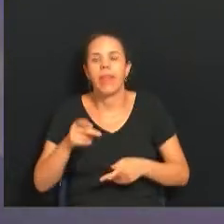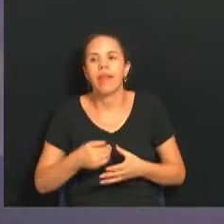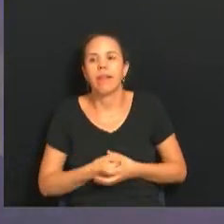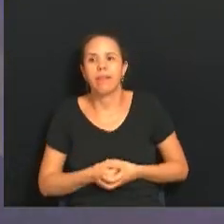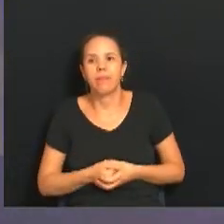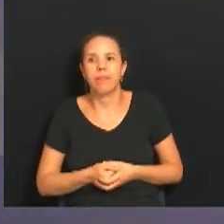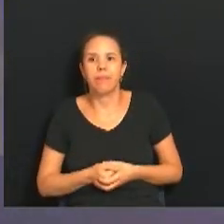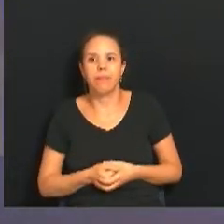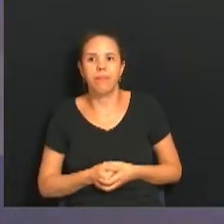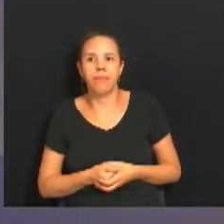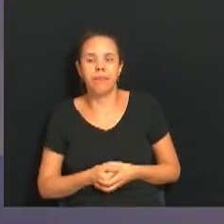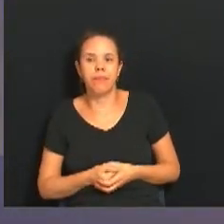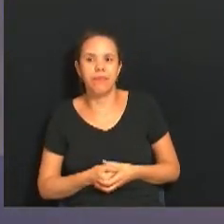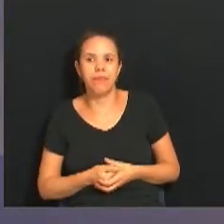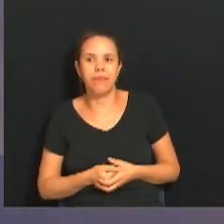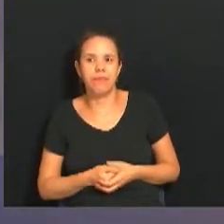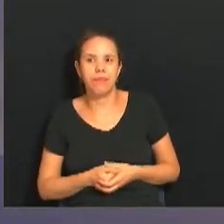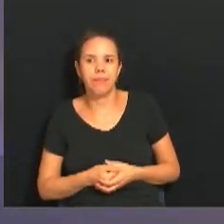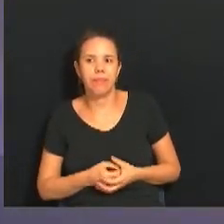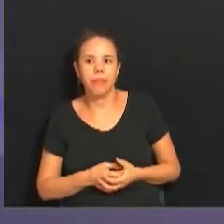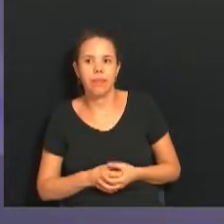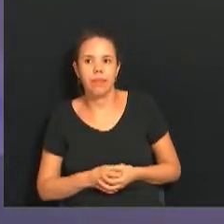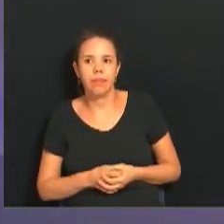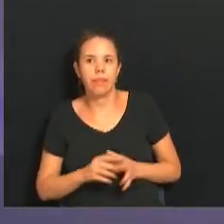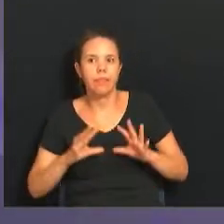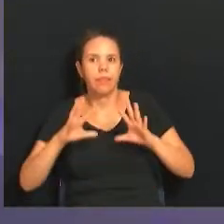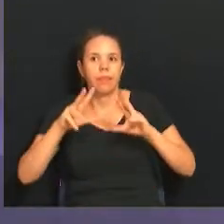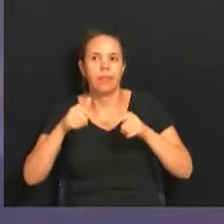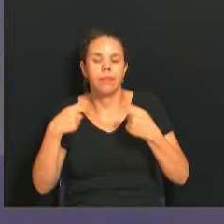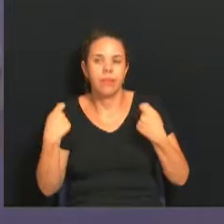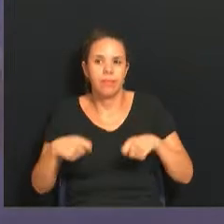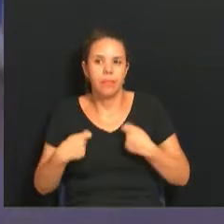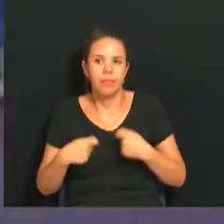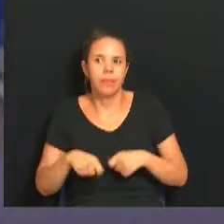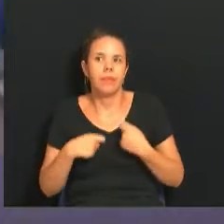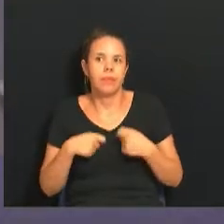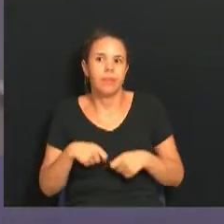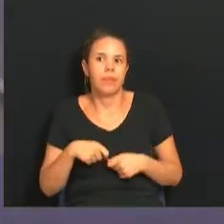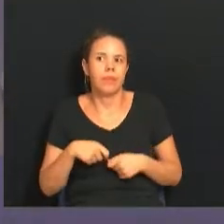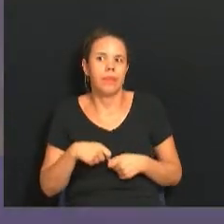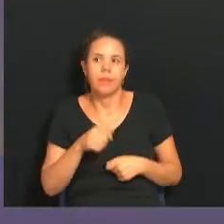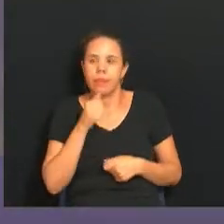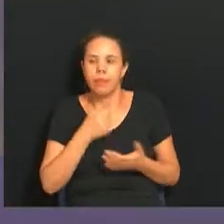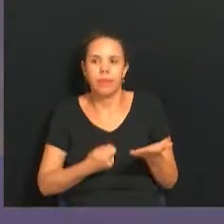e todas as atividades que são oferecidas não tem